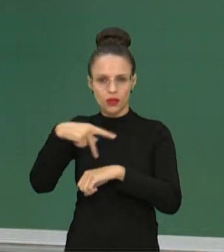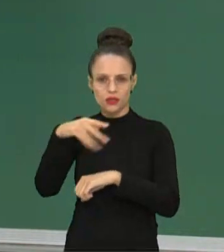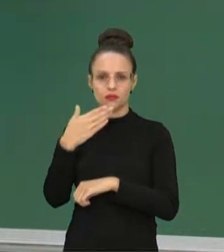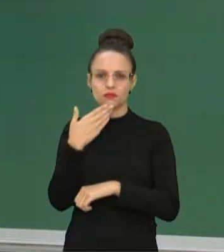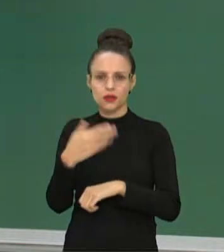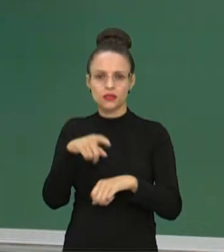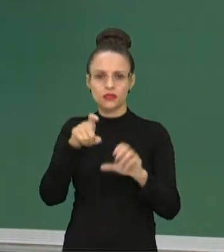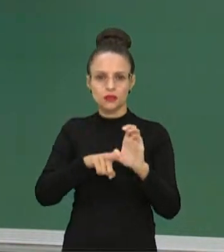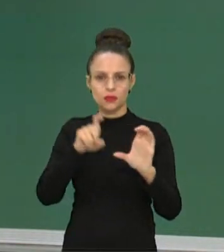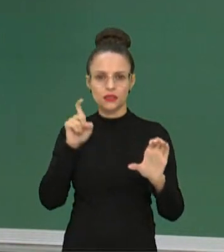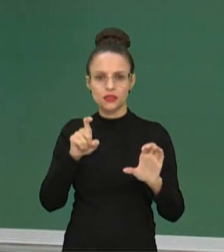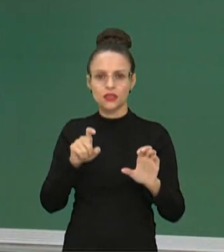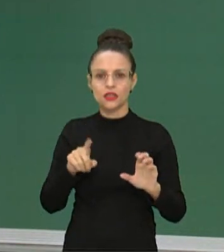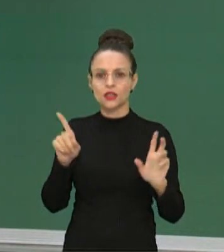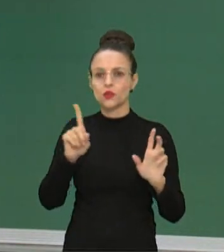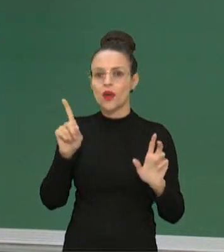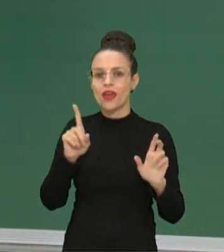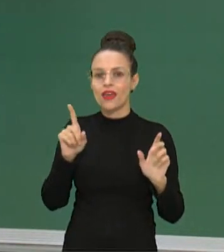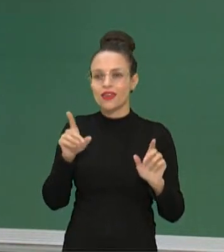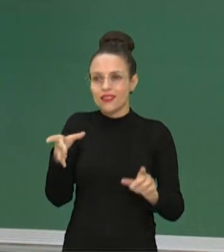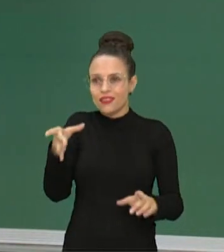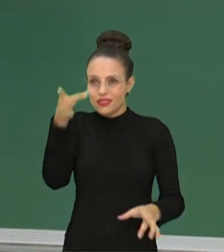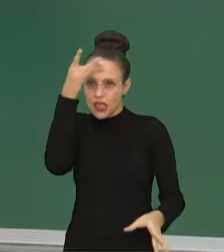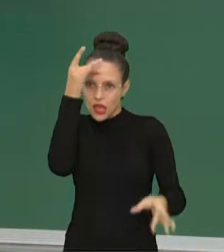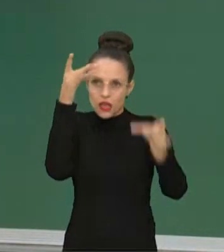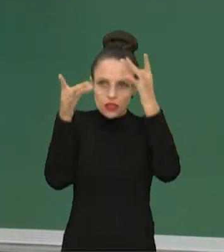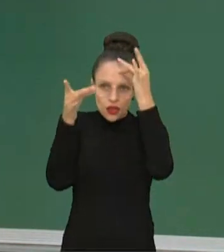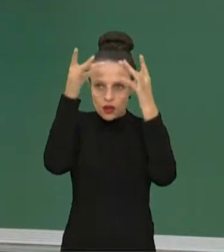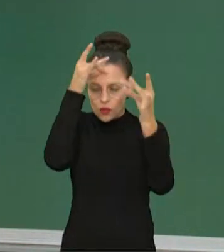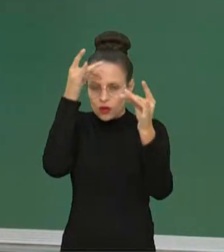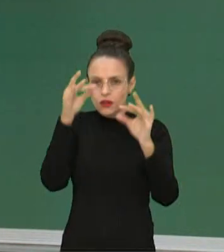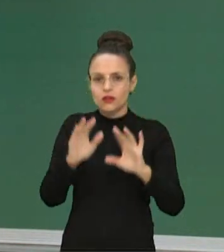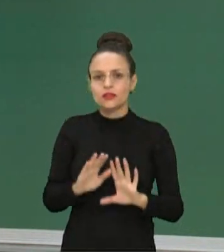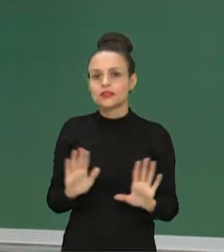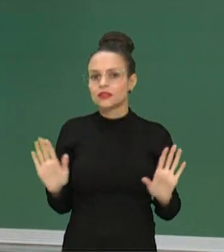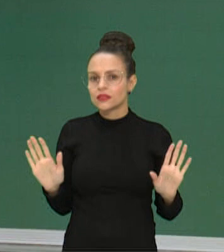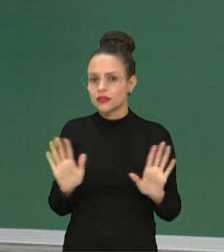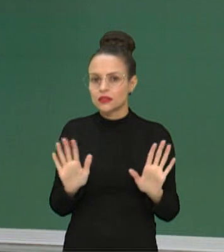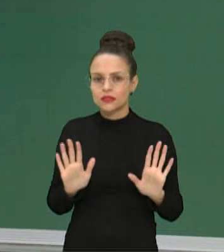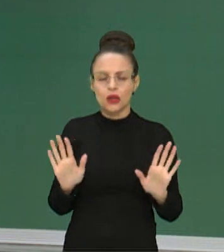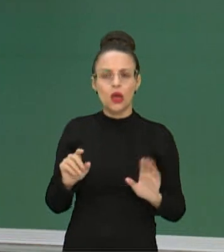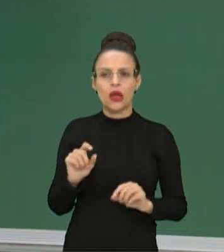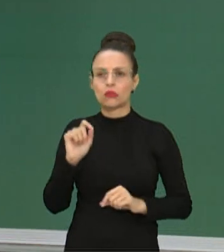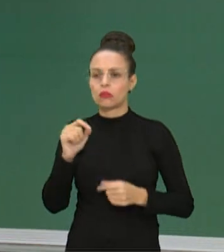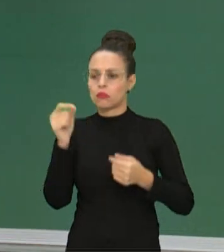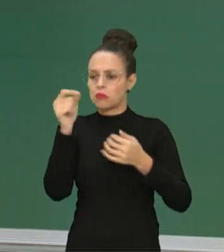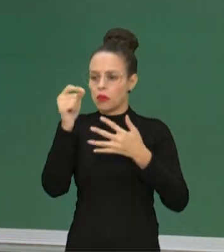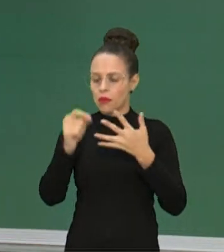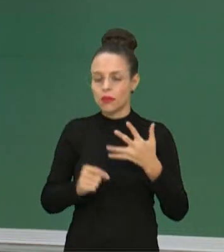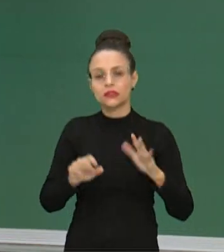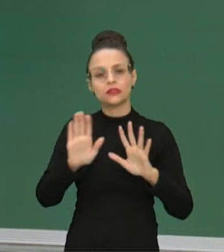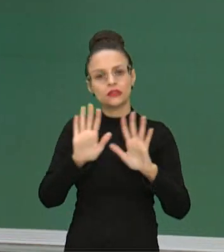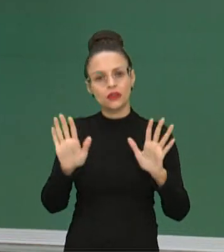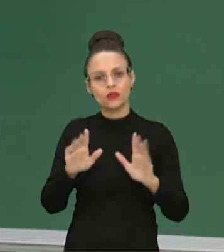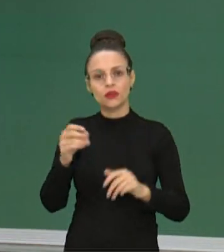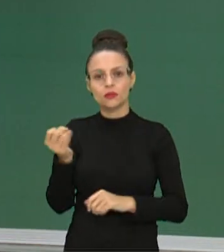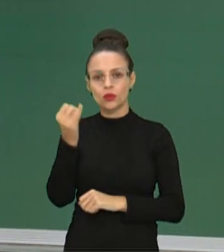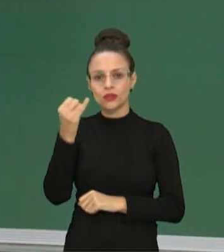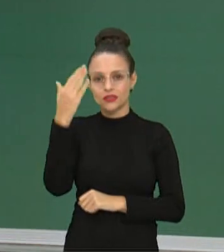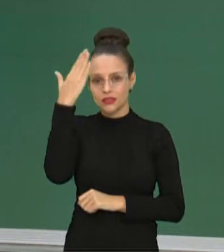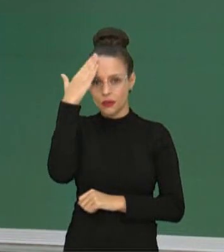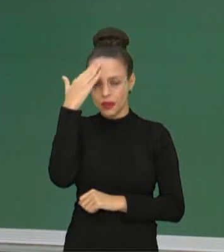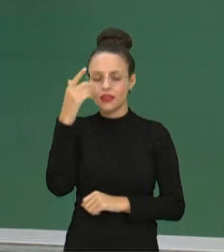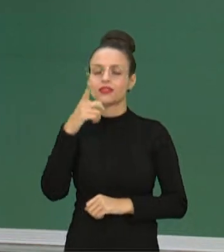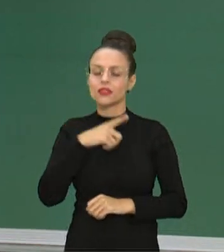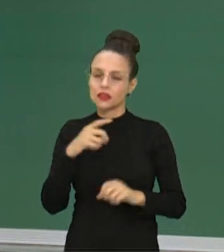Então, não é questão de decorar este ou aquele, Mezzogiorno, Irlanda. É importante que eu saiba que